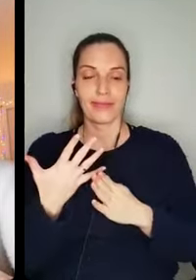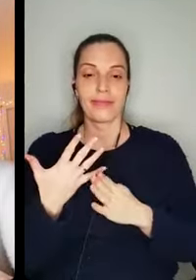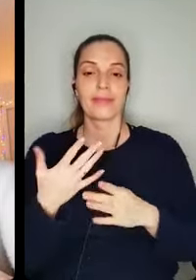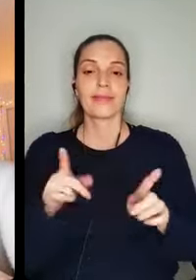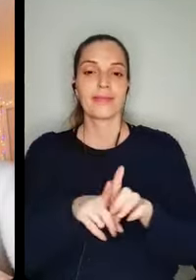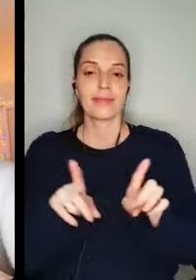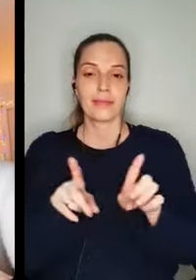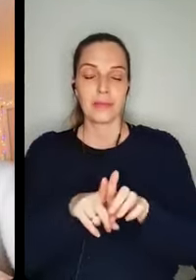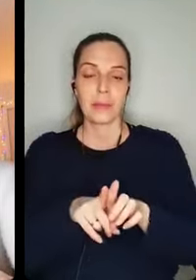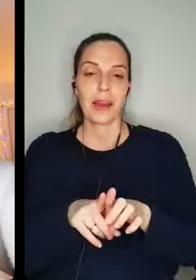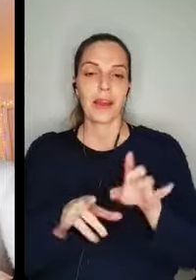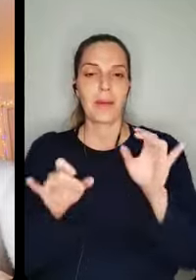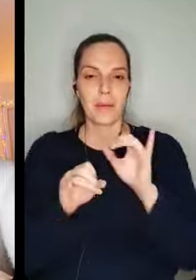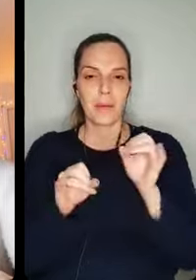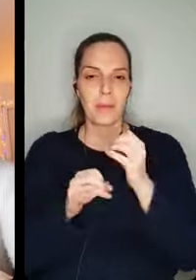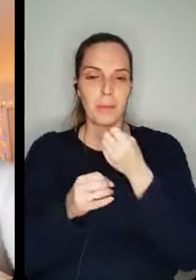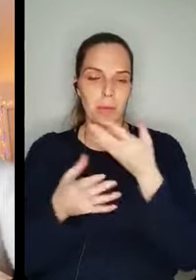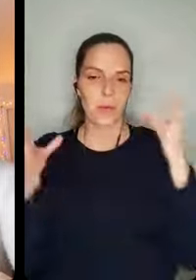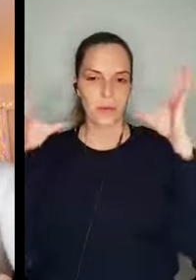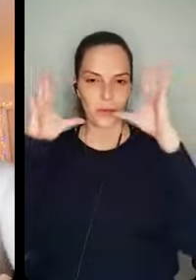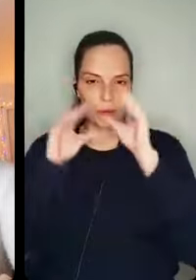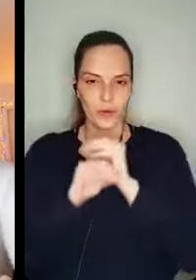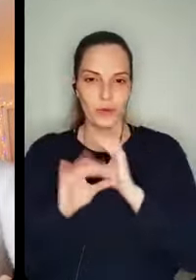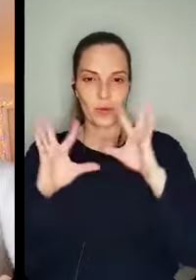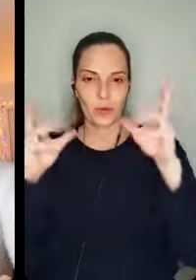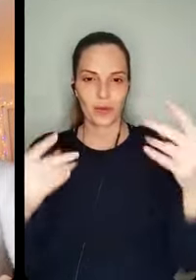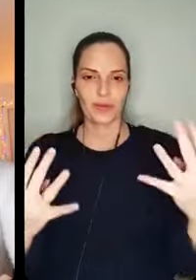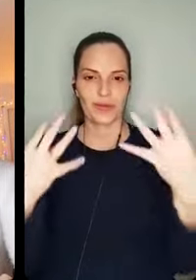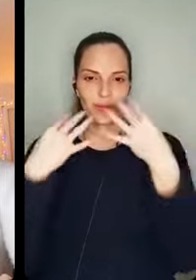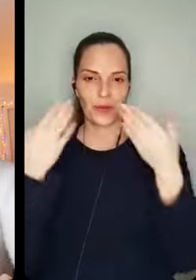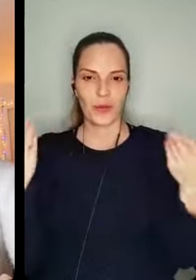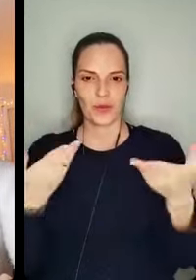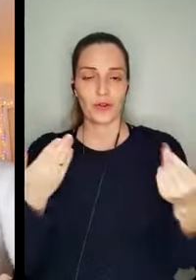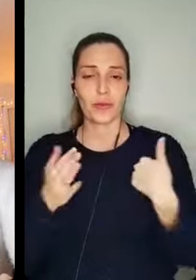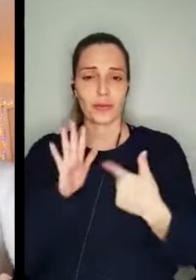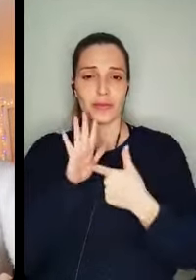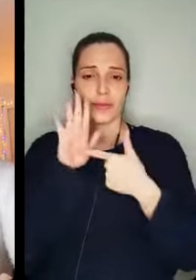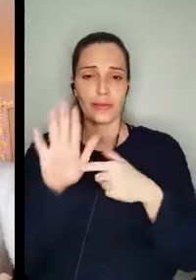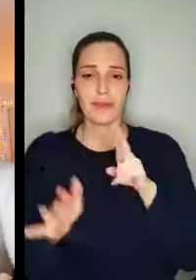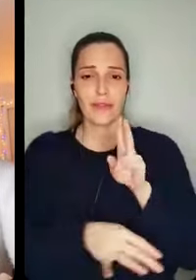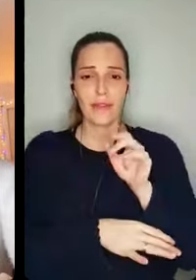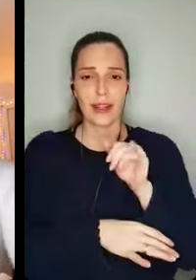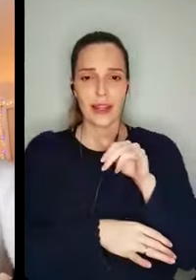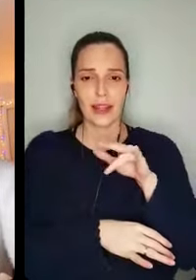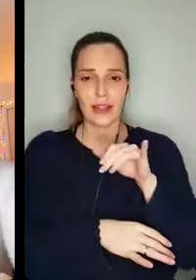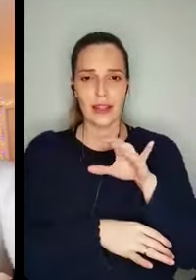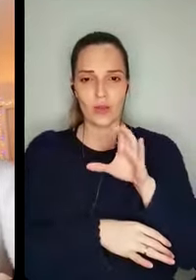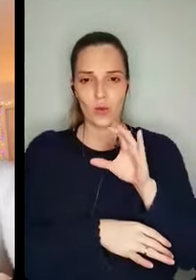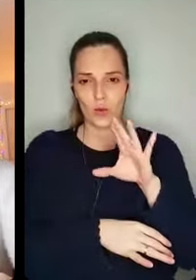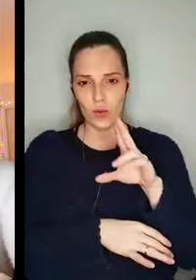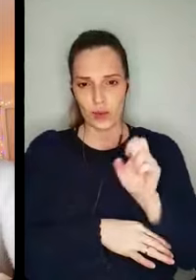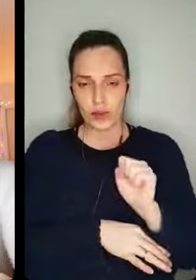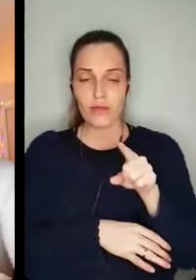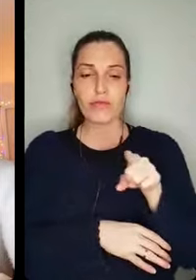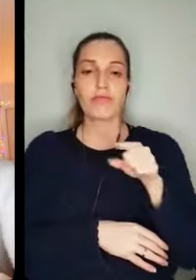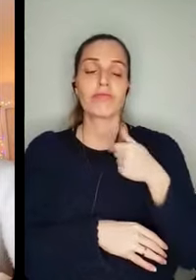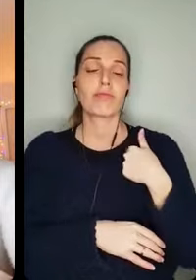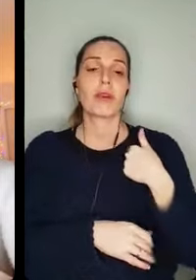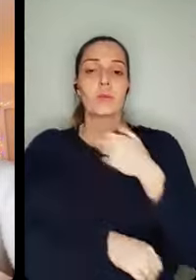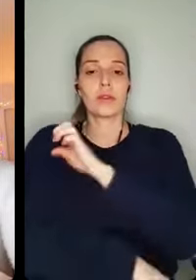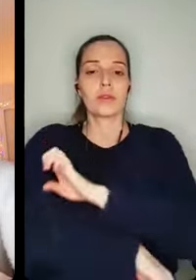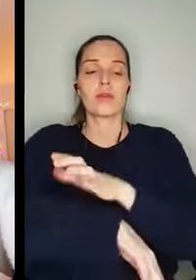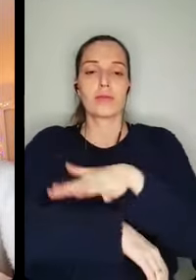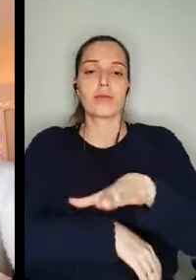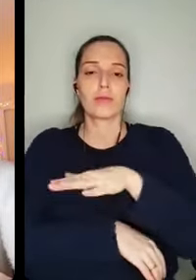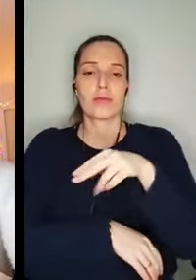com a gente. Primeiro, queria me apresentar. Então, meu nome é Vinícius, eu sou estagiário do NAP, na área da Psicologia da Educação. Além disso, também